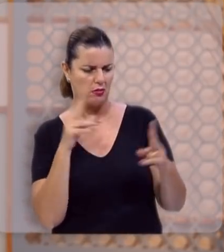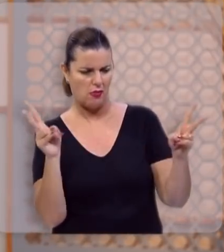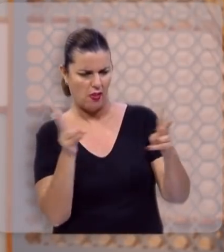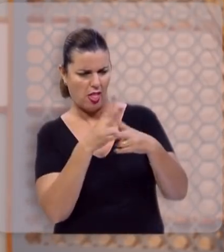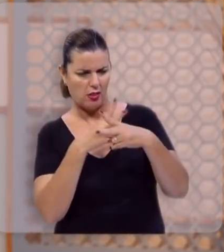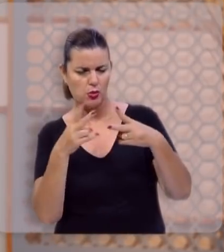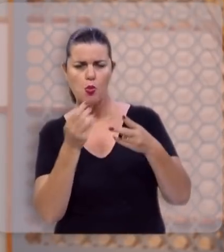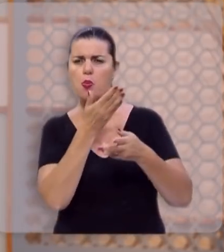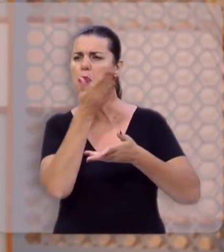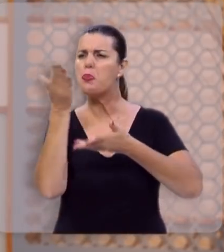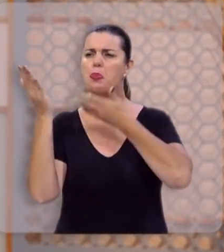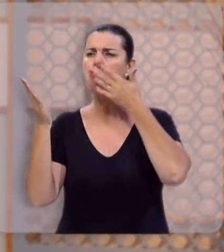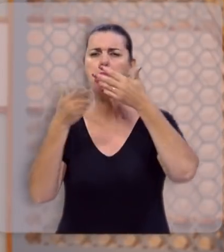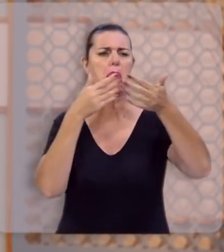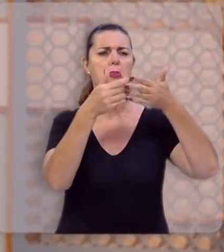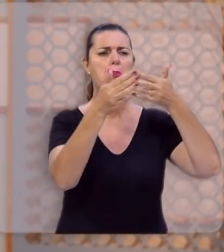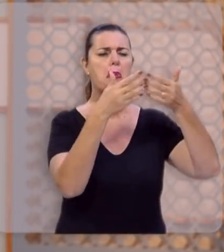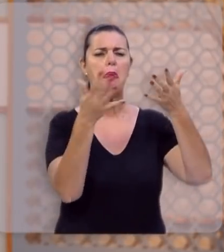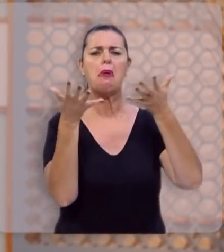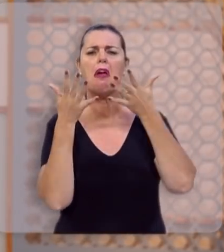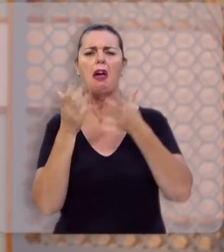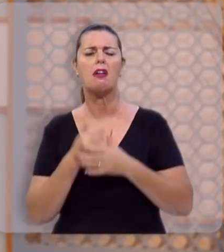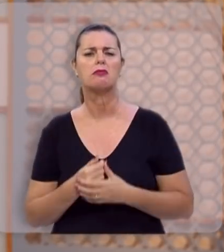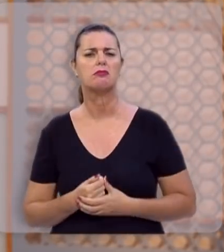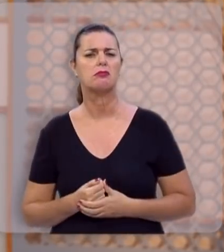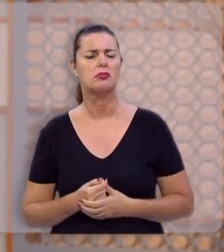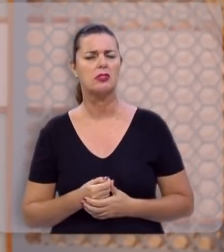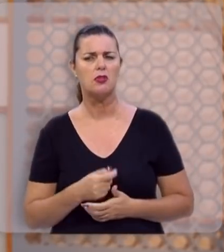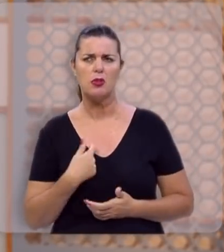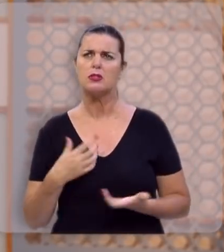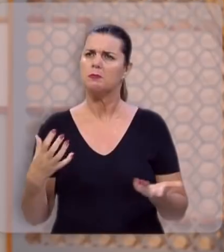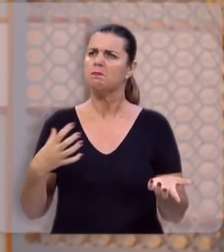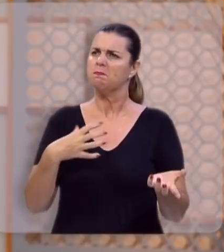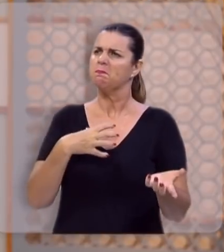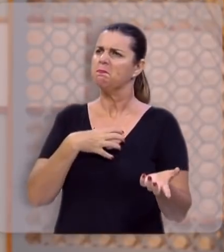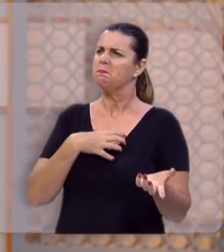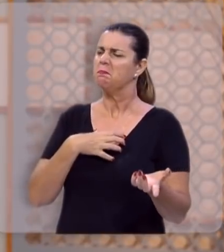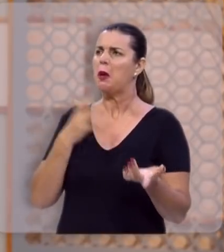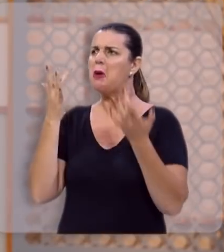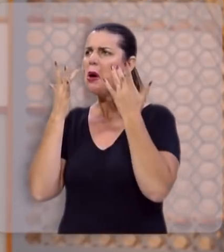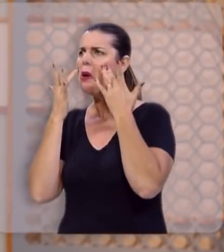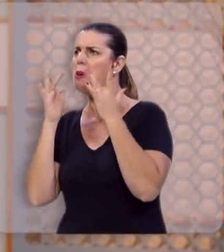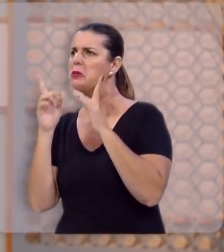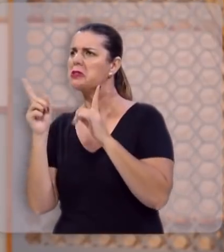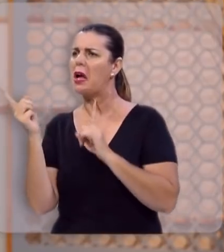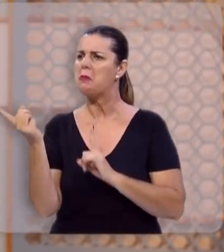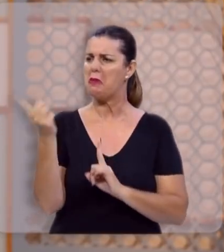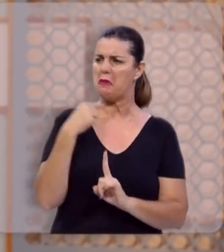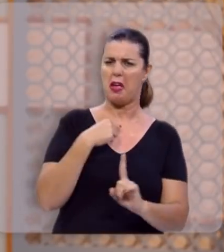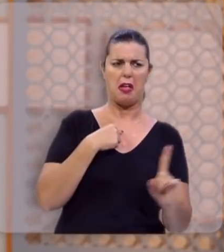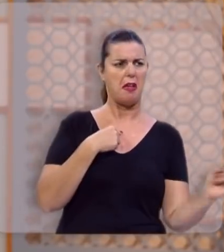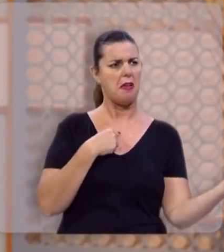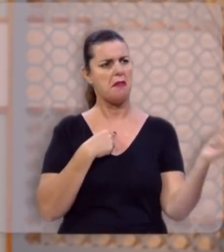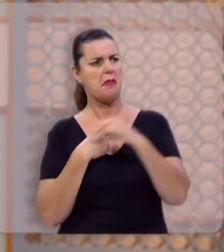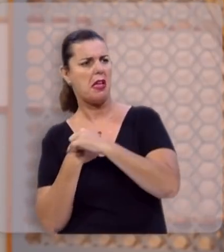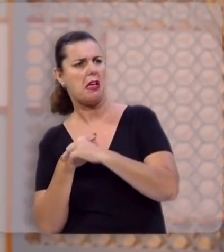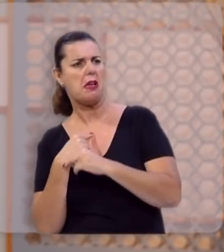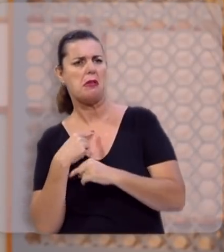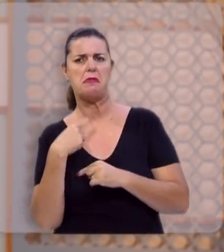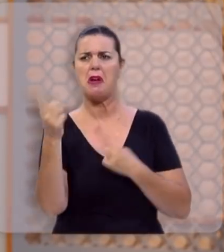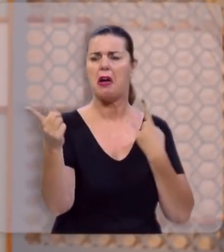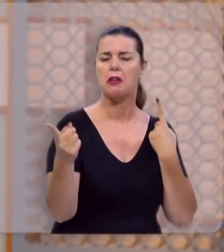sopra onde quer. Ouves a sua voz, mas não sabes de onde vem, nem para onde vai. Assim é todo aquele que é nascido do